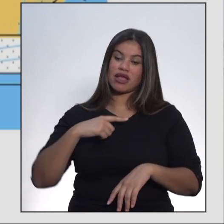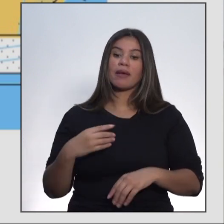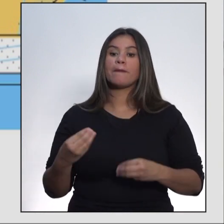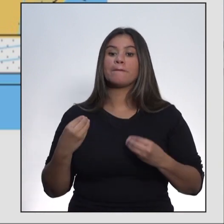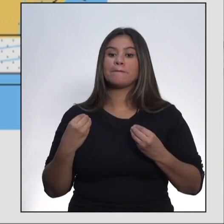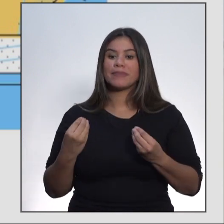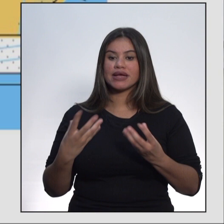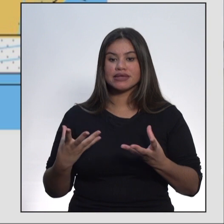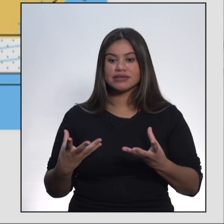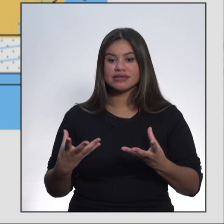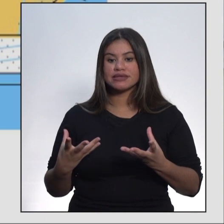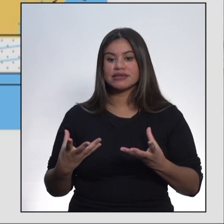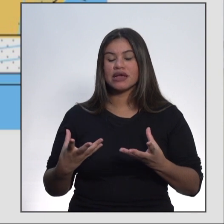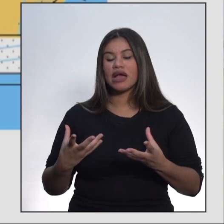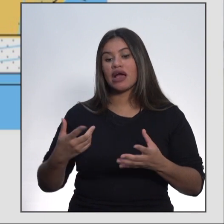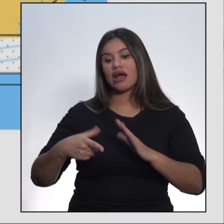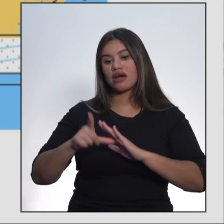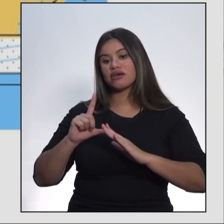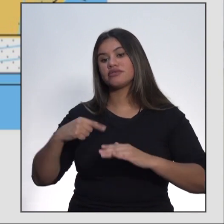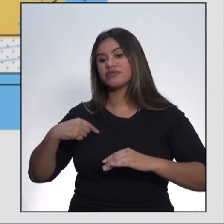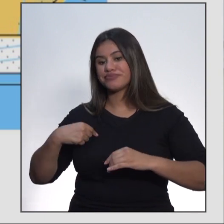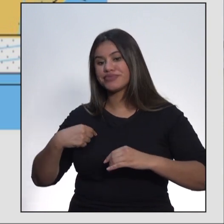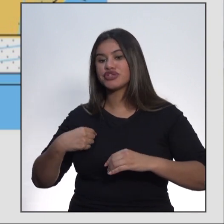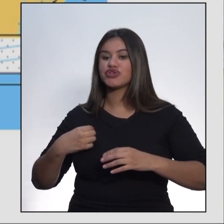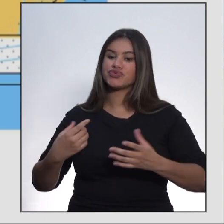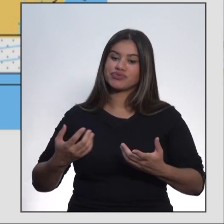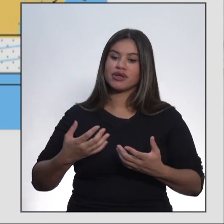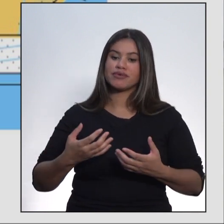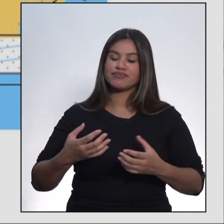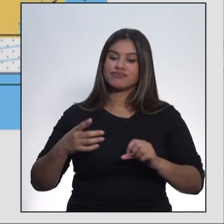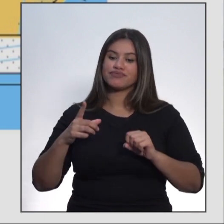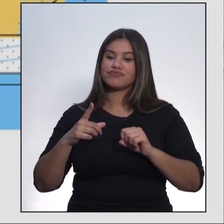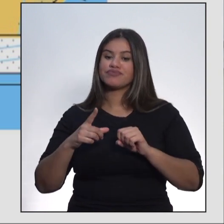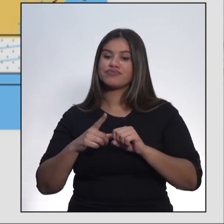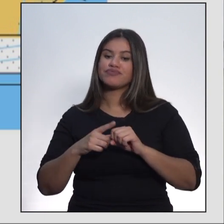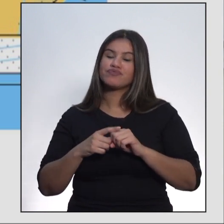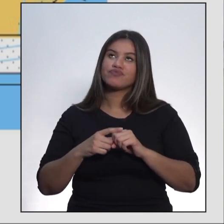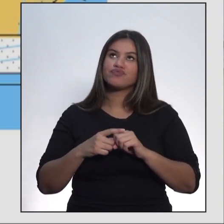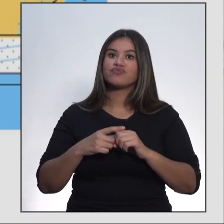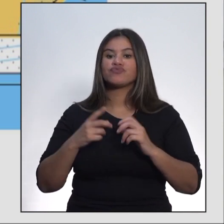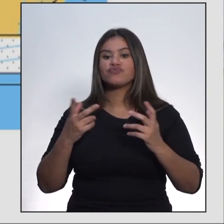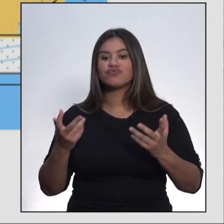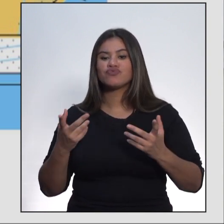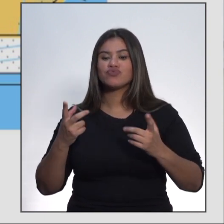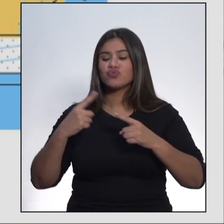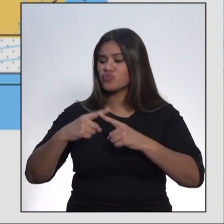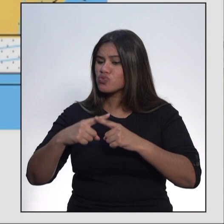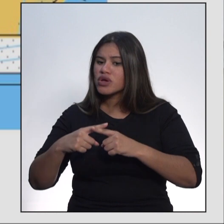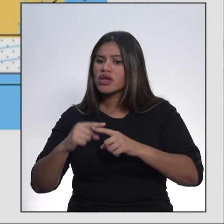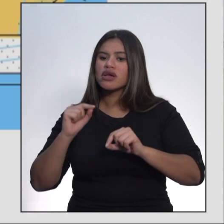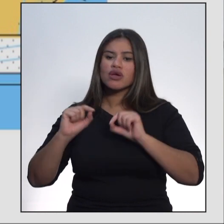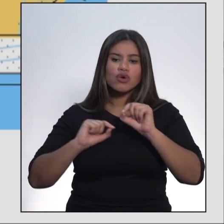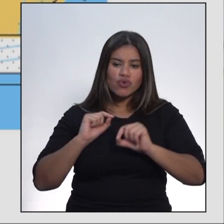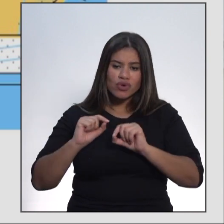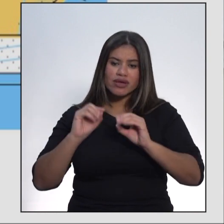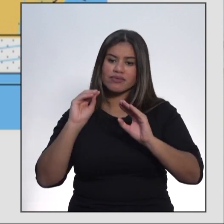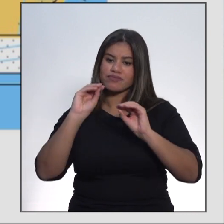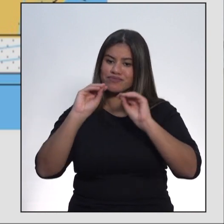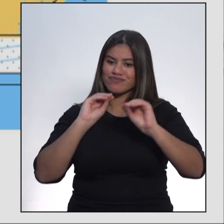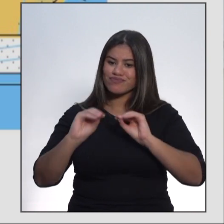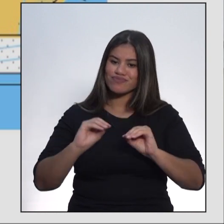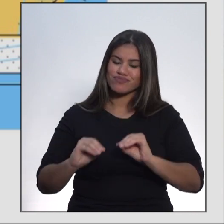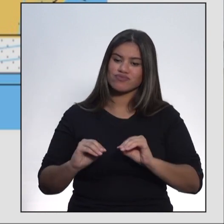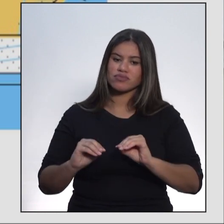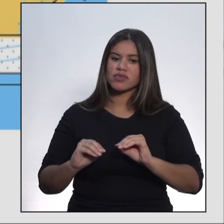você precisa de bons argumentos, não é mesmo? E esses bons argumentos consistem